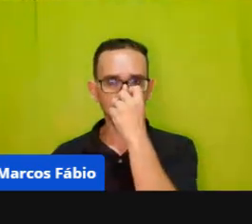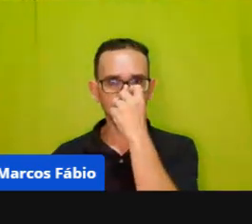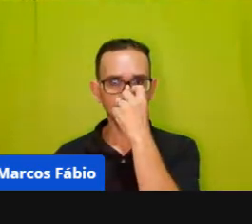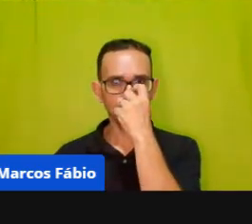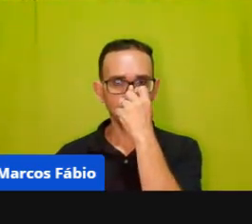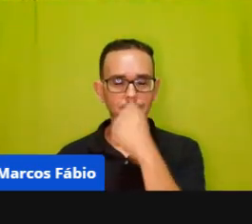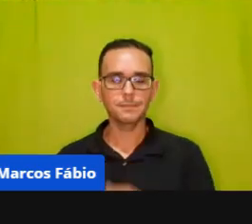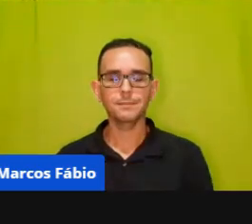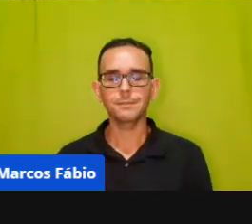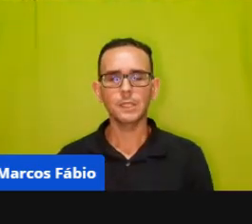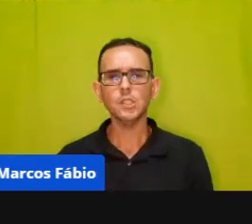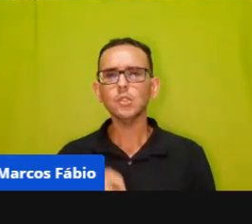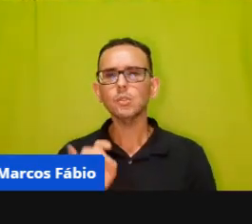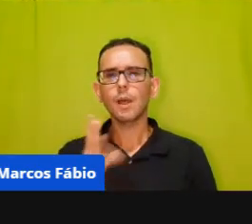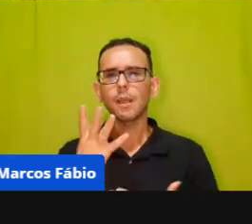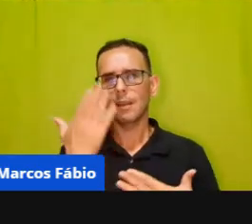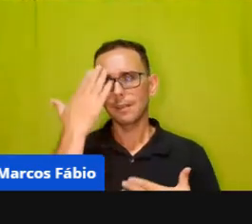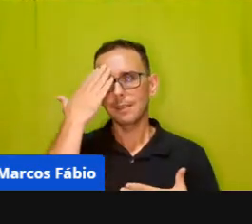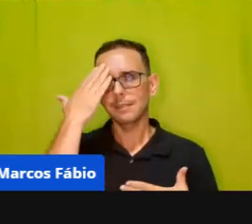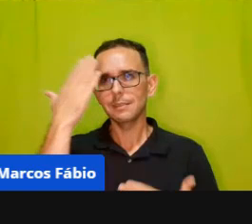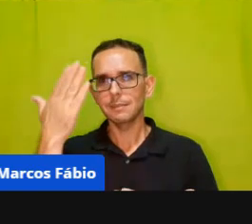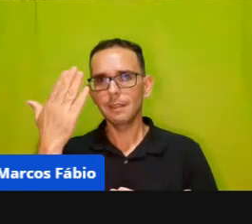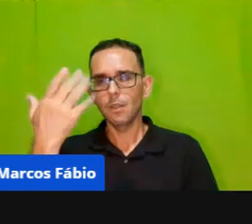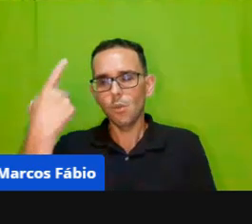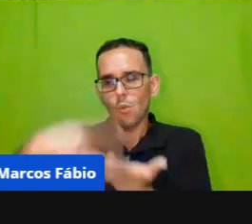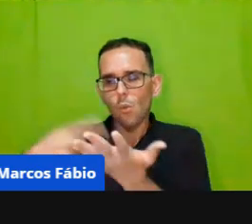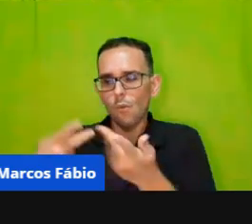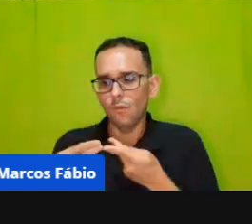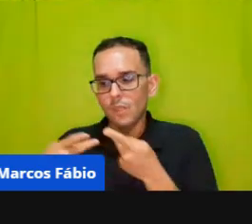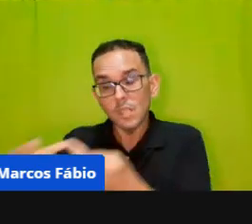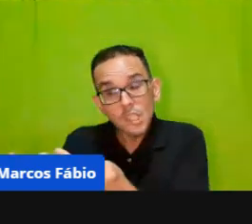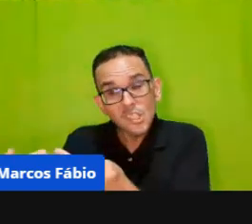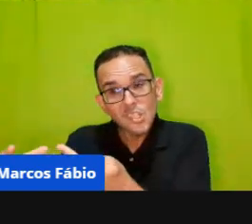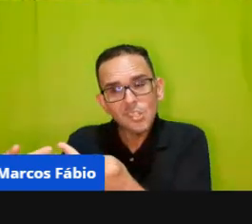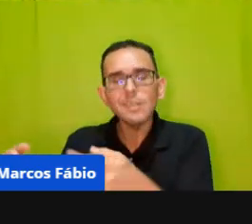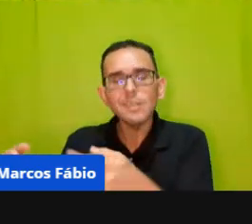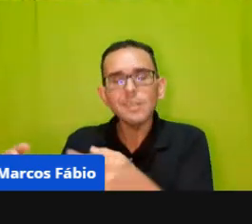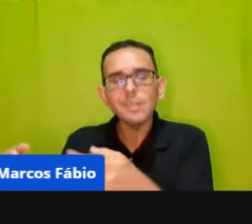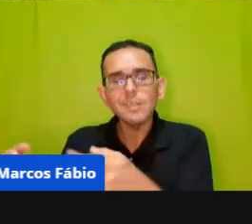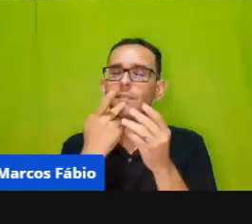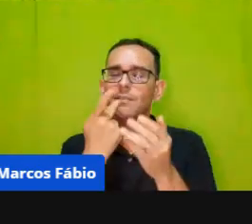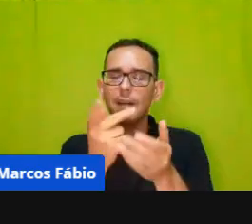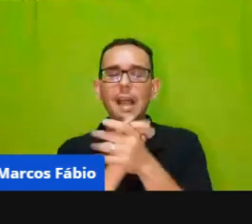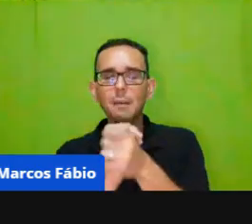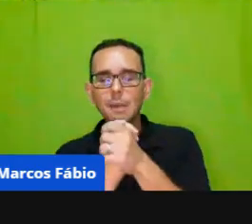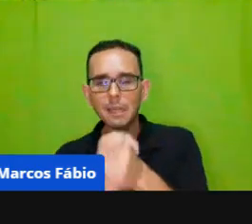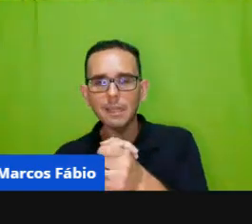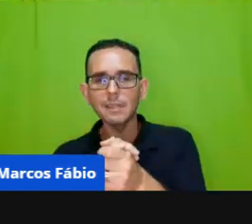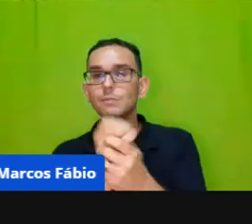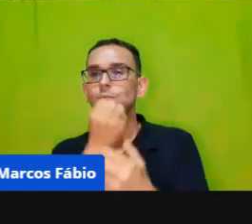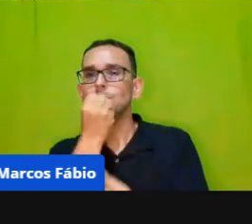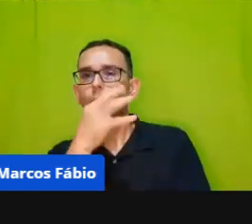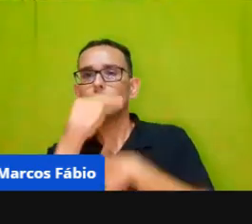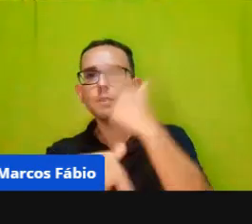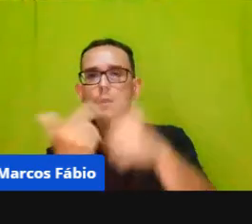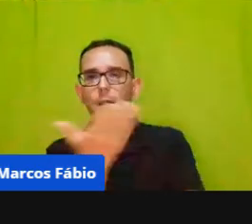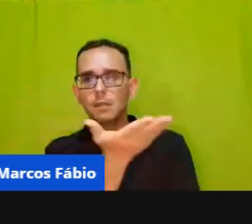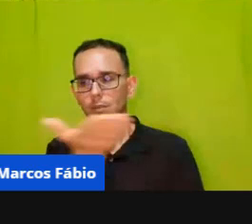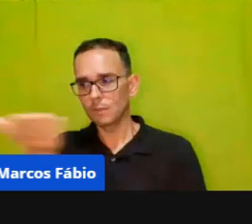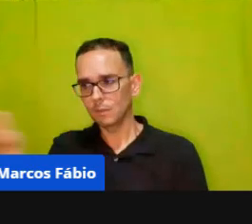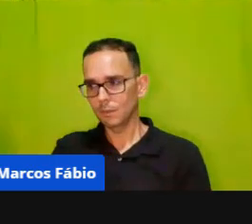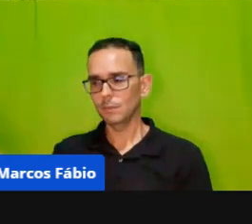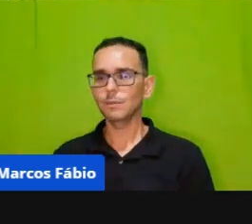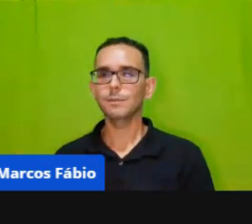Eu só gostaria de agradecer, né, o convite e desejar aí um bom trabalho a todos os colegas.